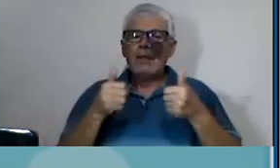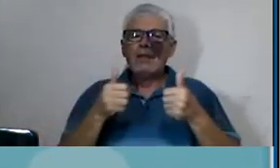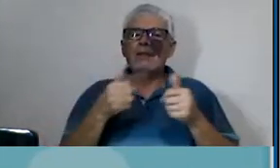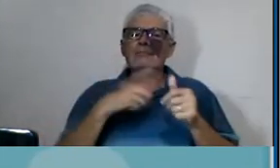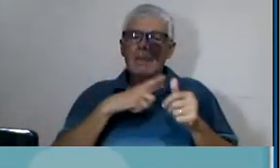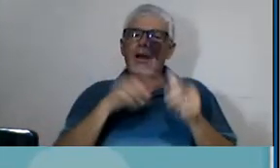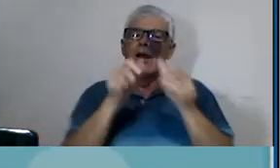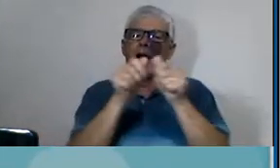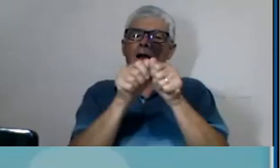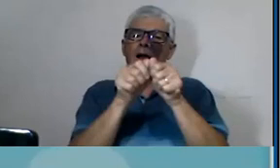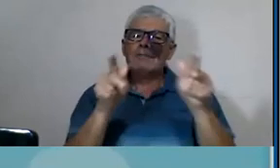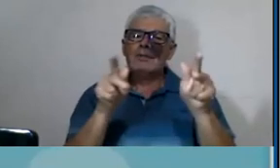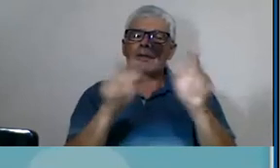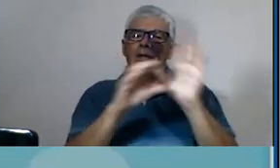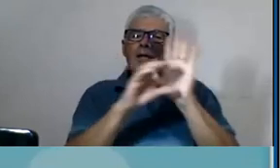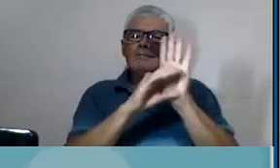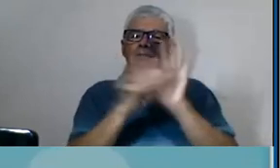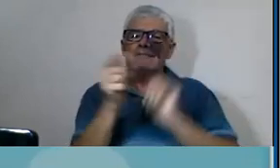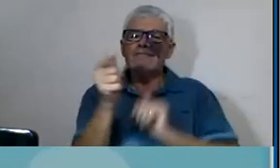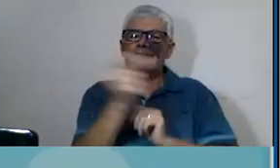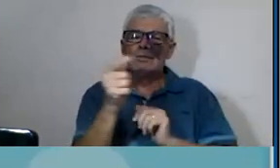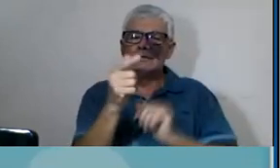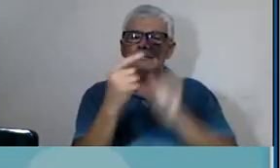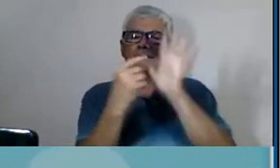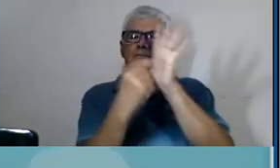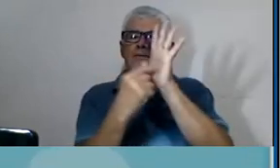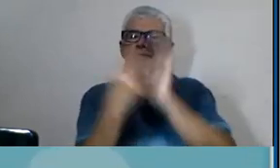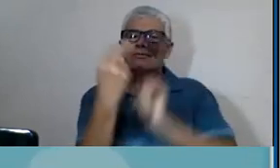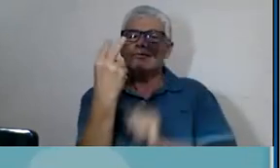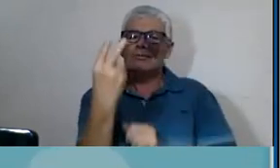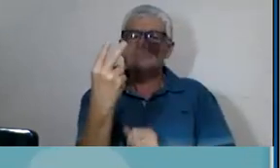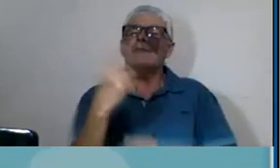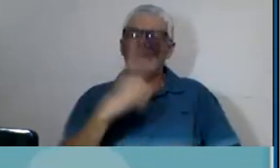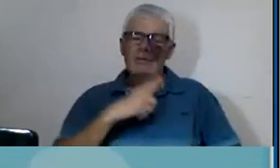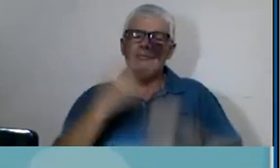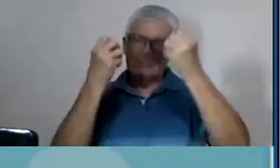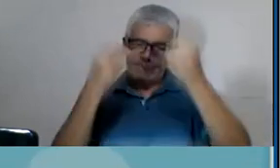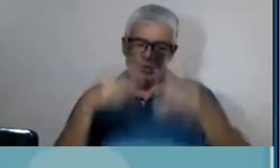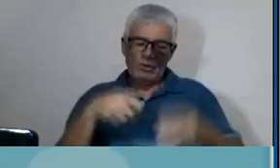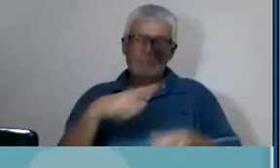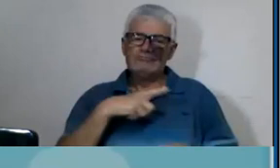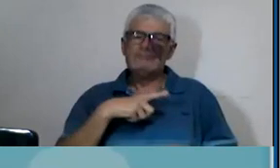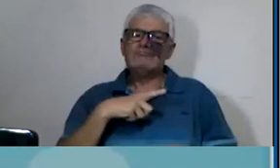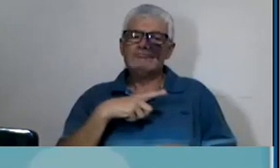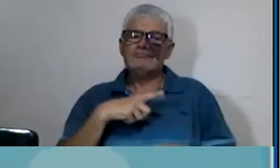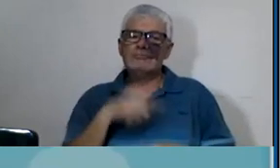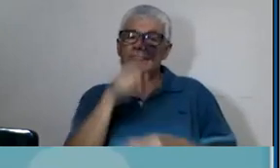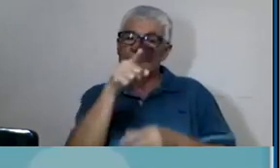Oremos. Meu Deus querido e Pai que está no céu, Senhor, nós te agradecemos por este sábado